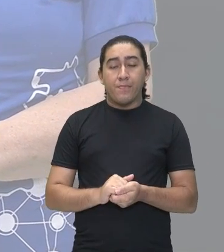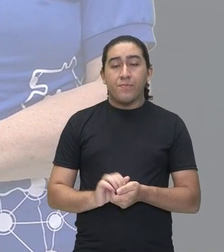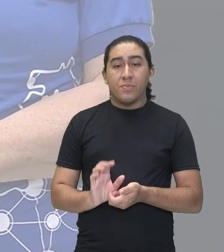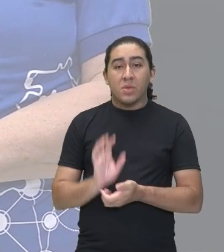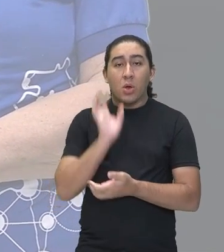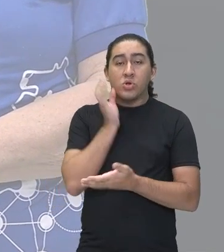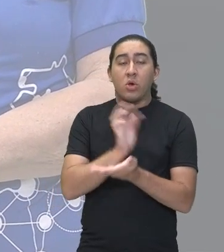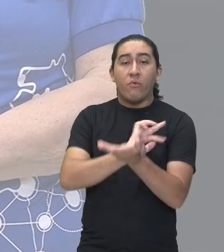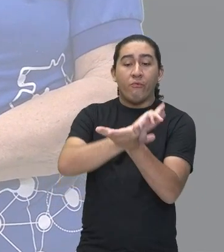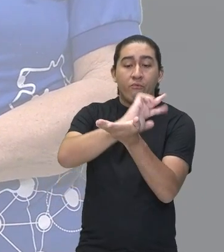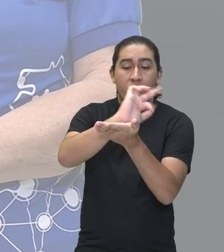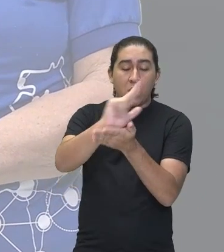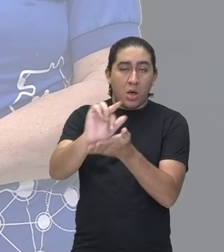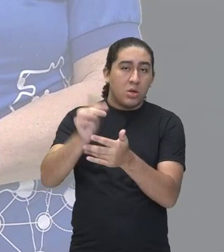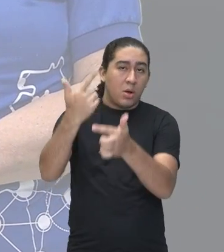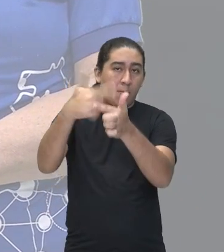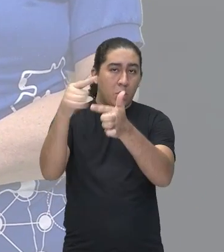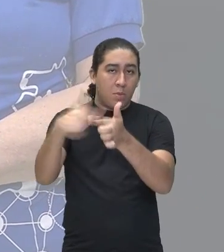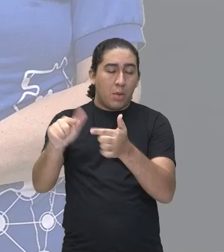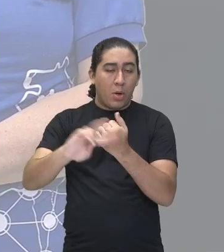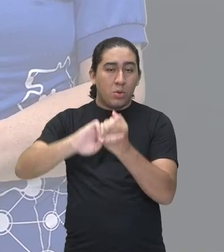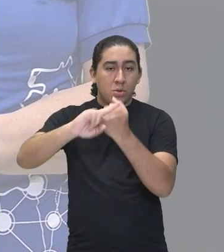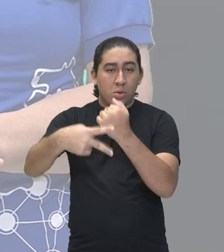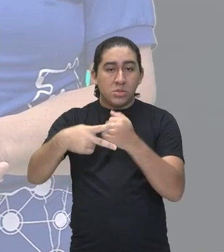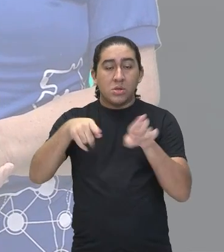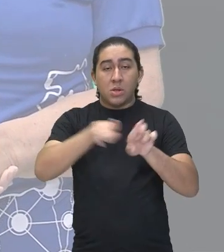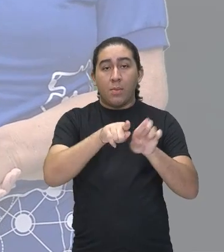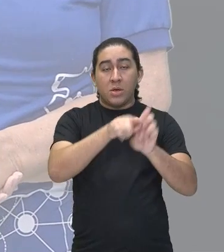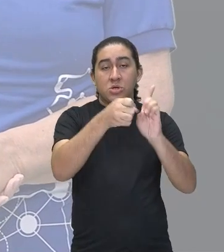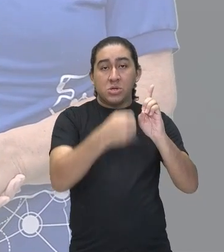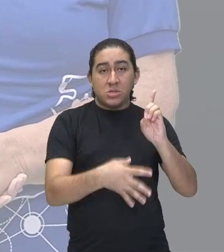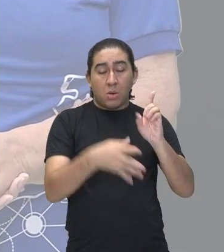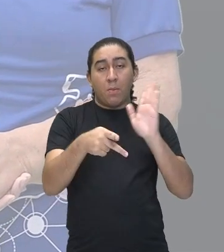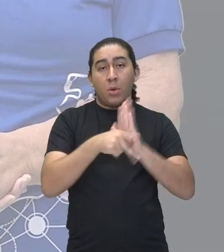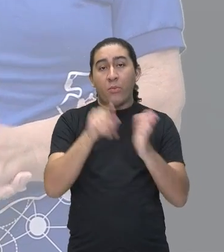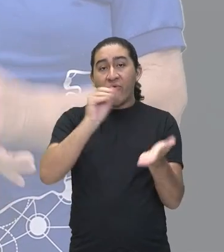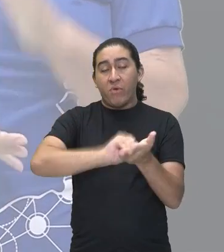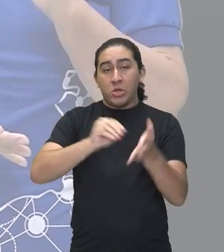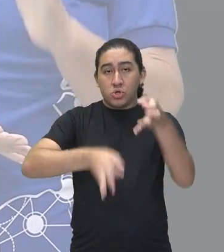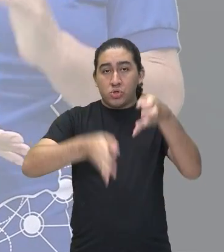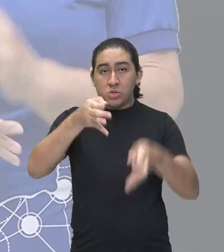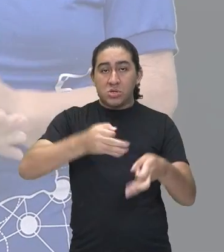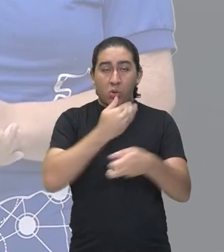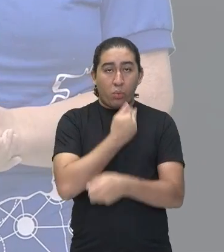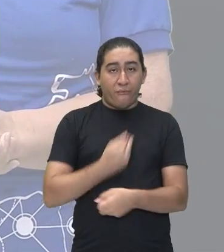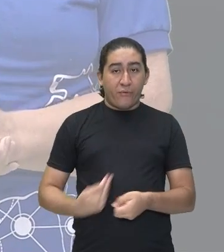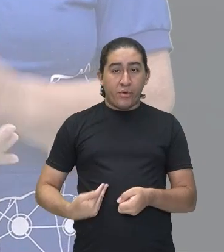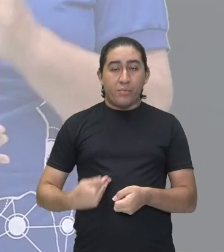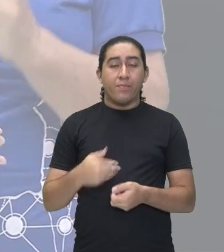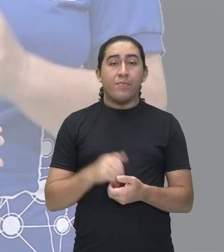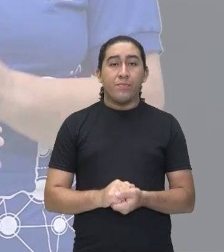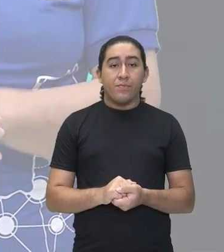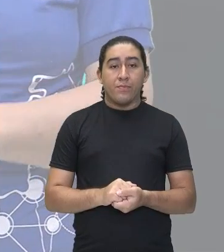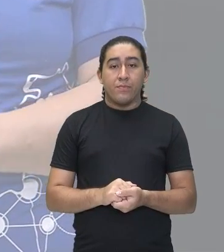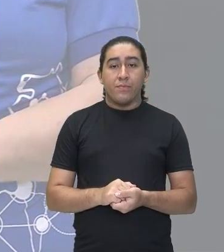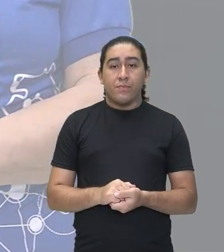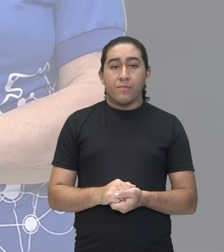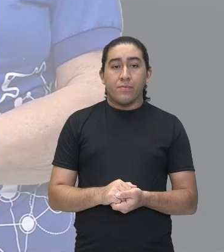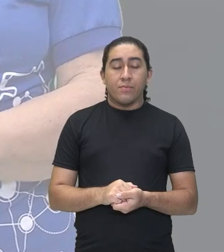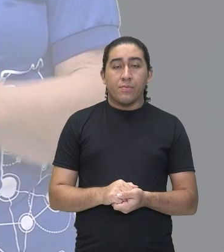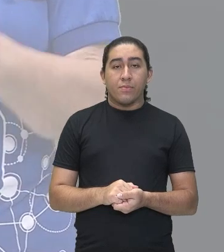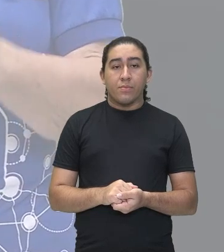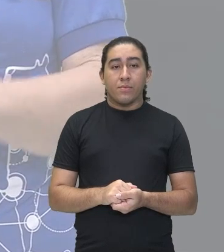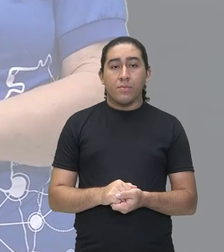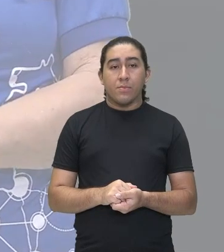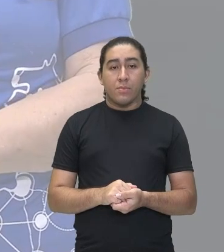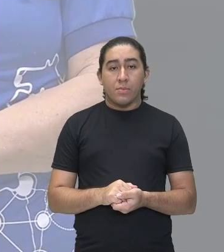deu princípio. Descrição das injustiças governamentais. Essas cartas chilenas deu muito o que falar,